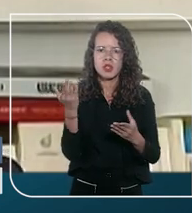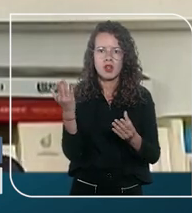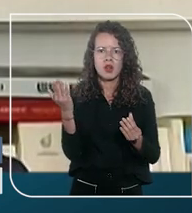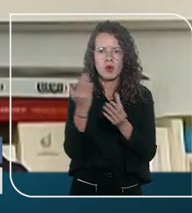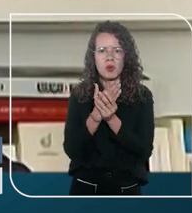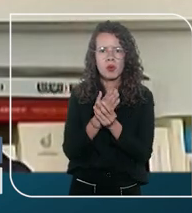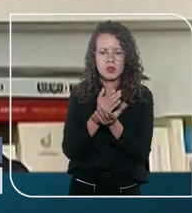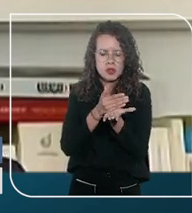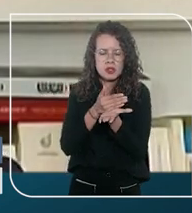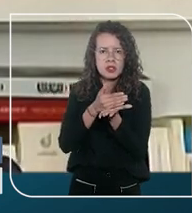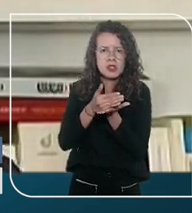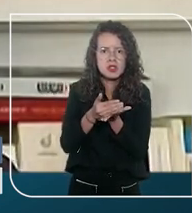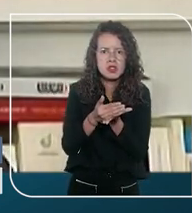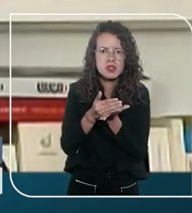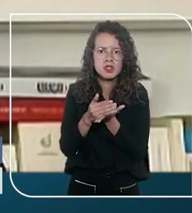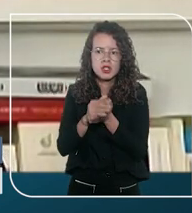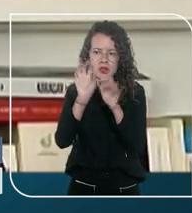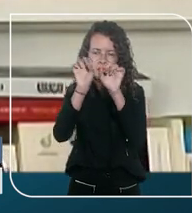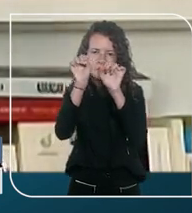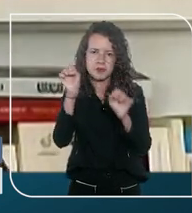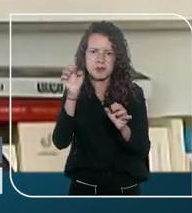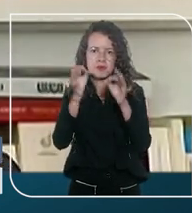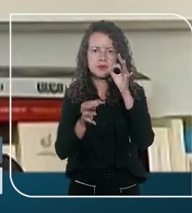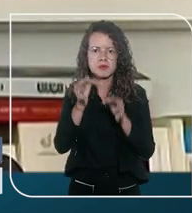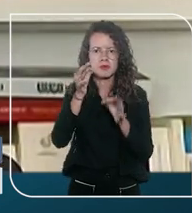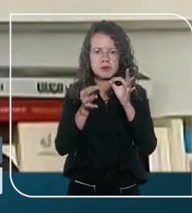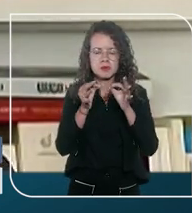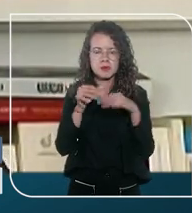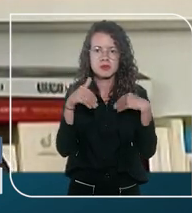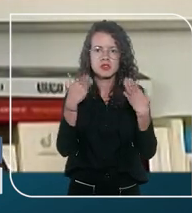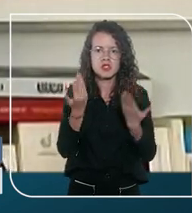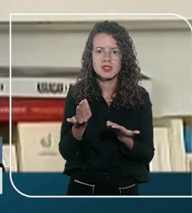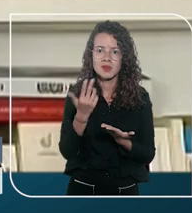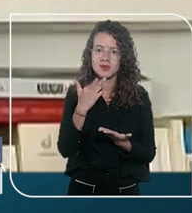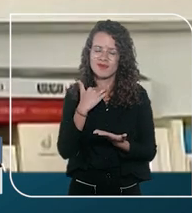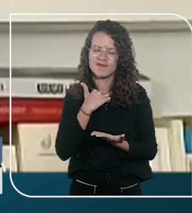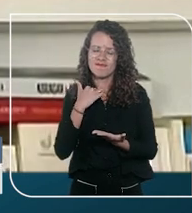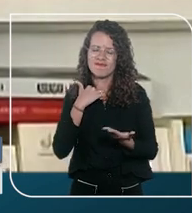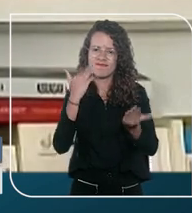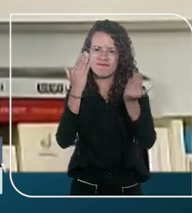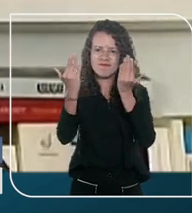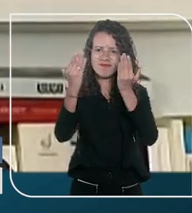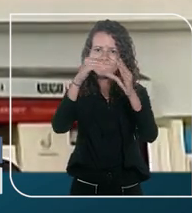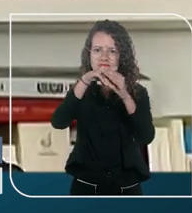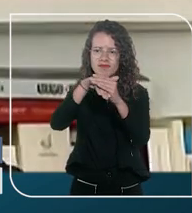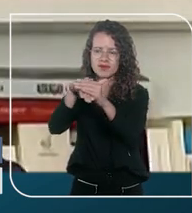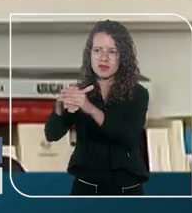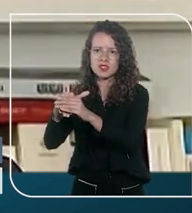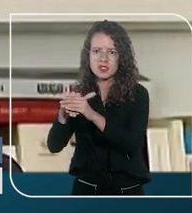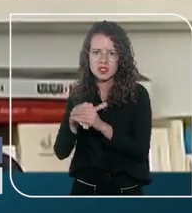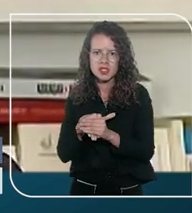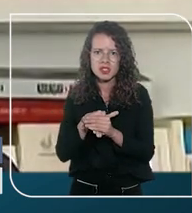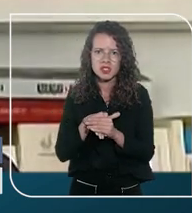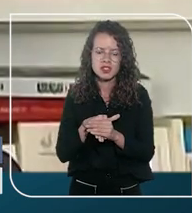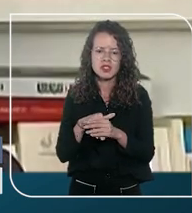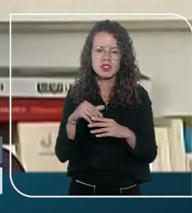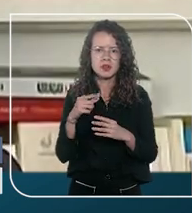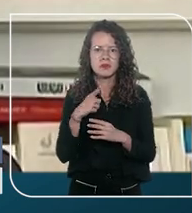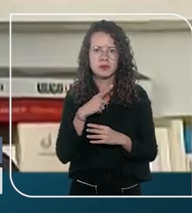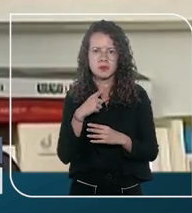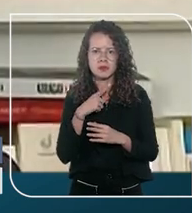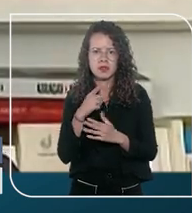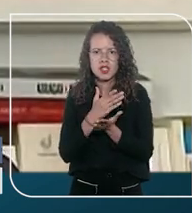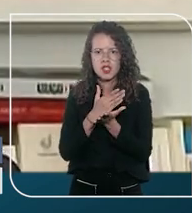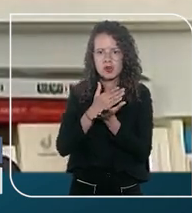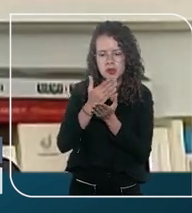ação de competência originária dos tribunais. Então, não podem funcionar como paradigma acórdãos proferidos, repito, em ações que têm